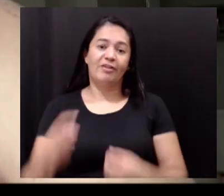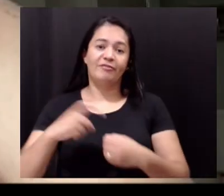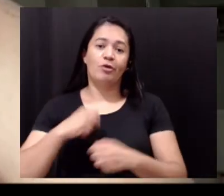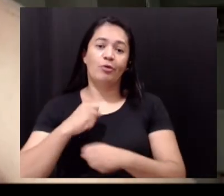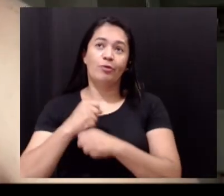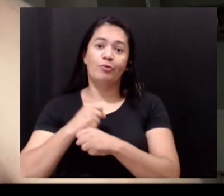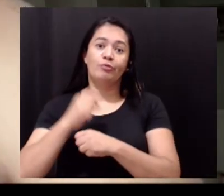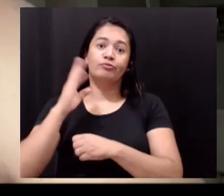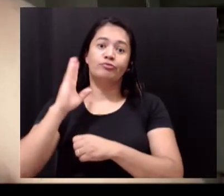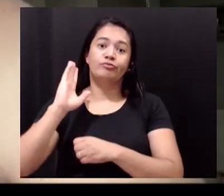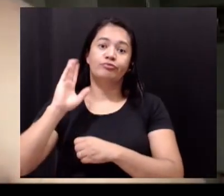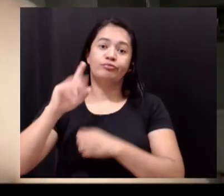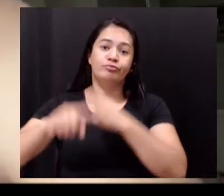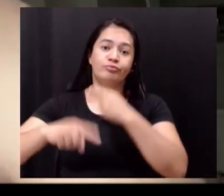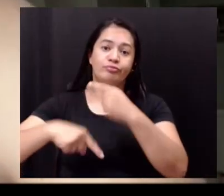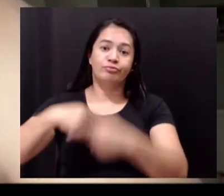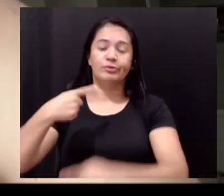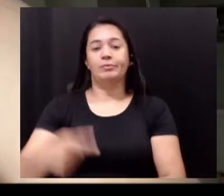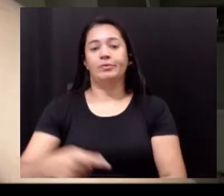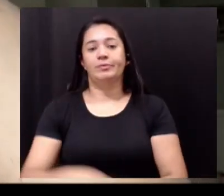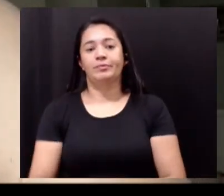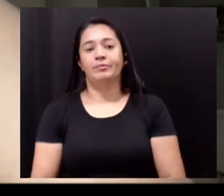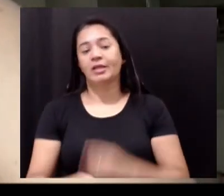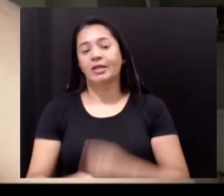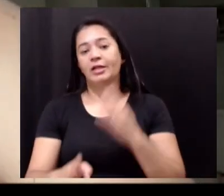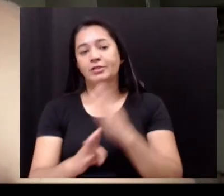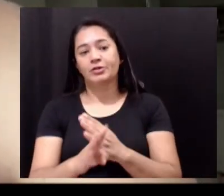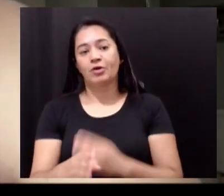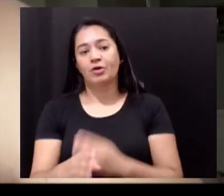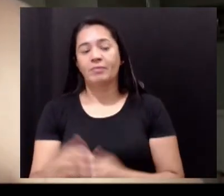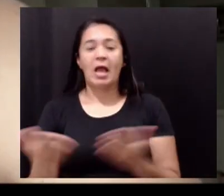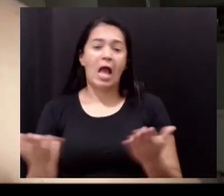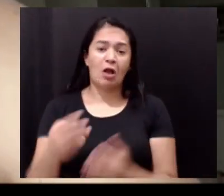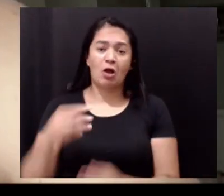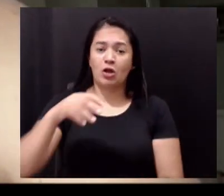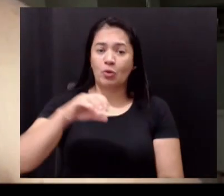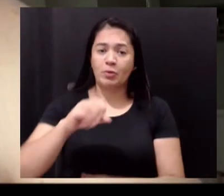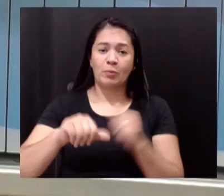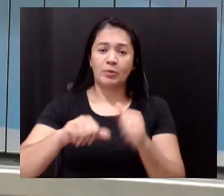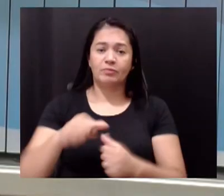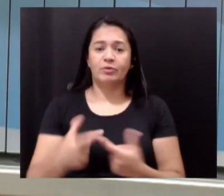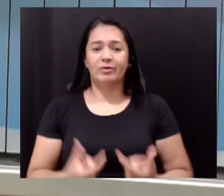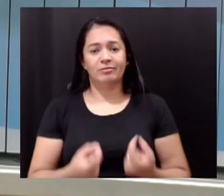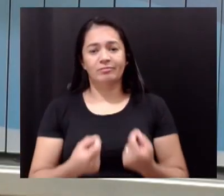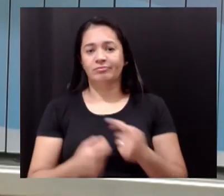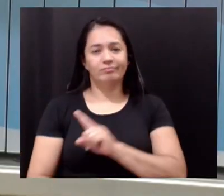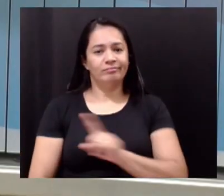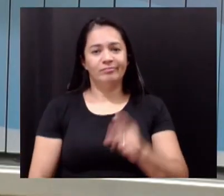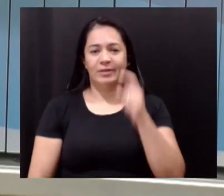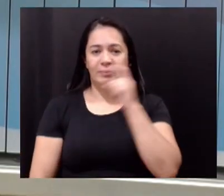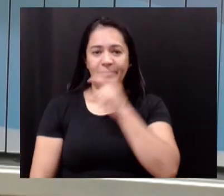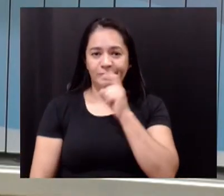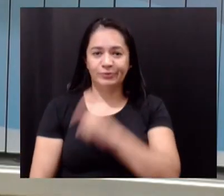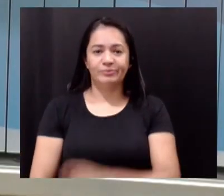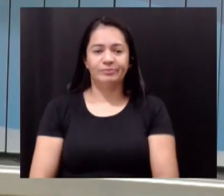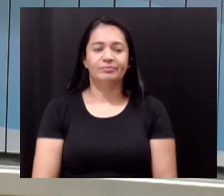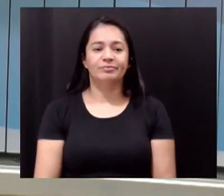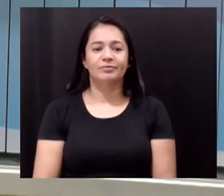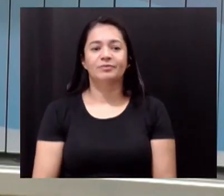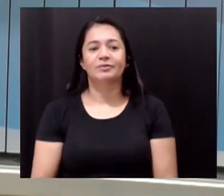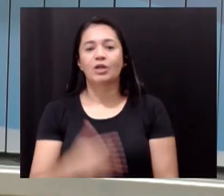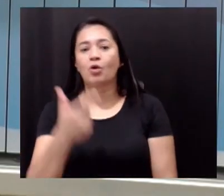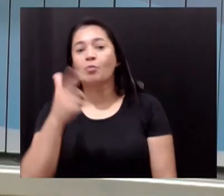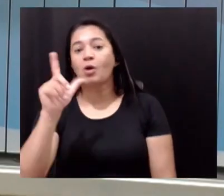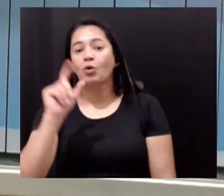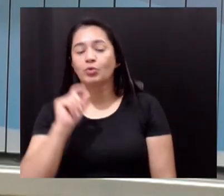pessoa descobrir e falar que o mioma que trouxe o câncer, entendeu? Exatamente, doutora. Uma outra ainda questão, os